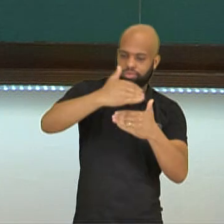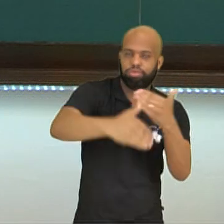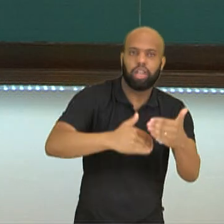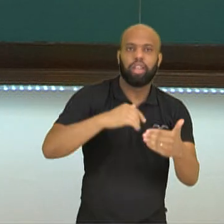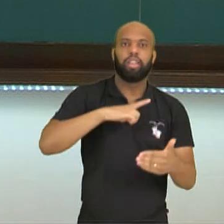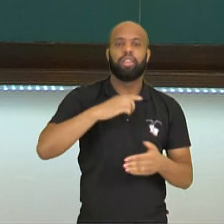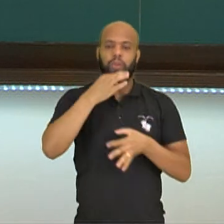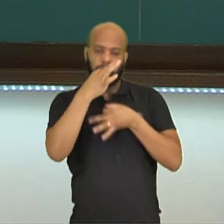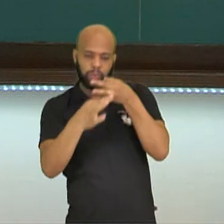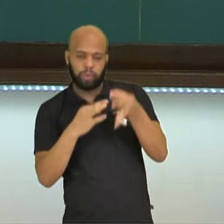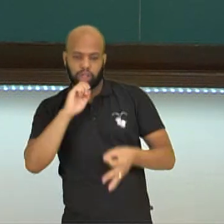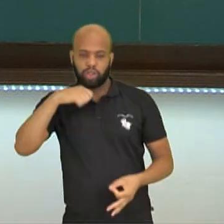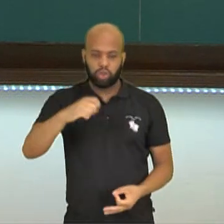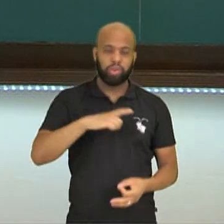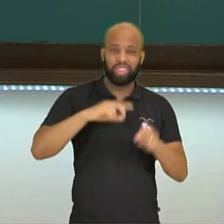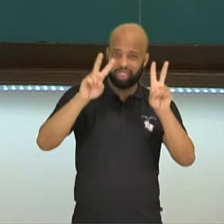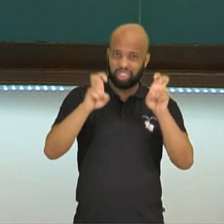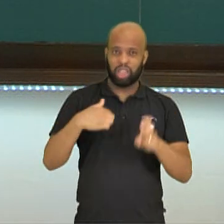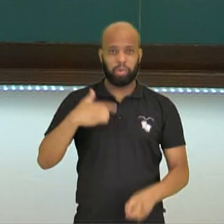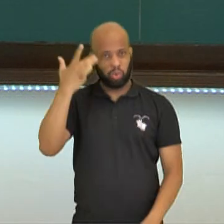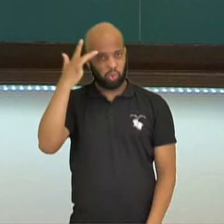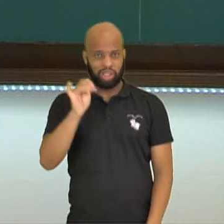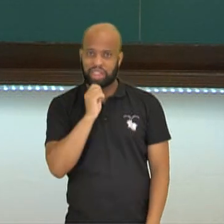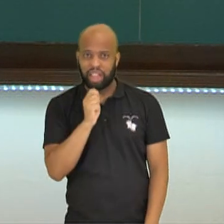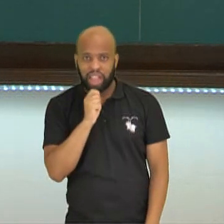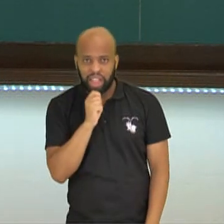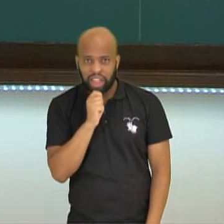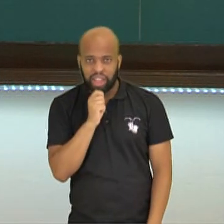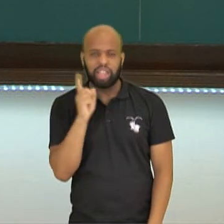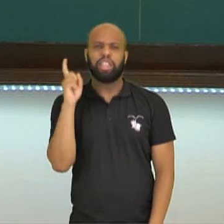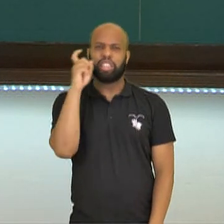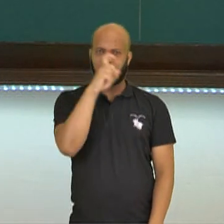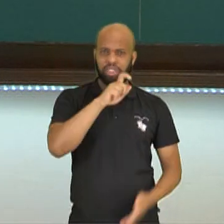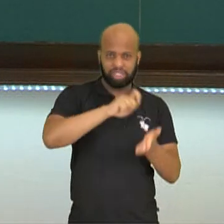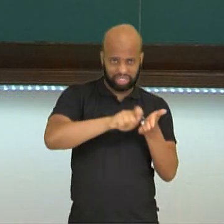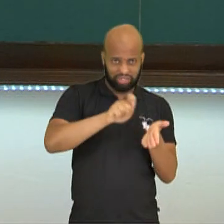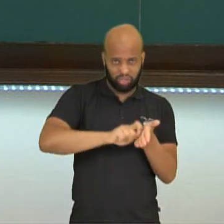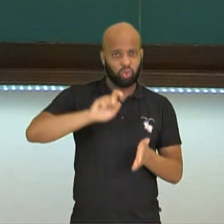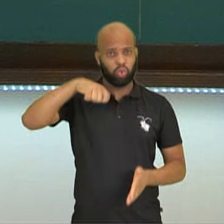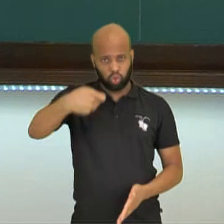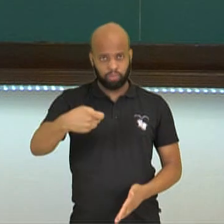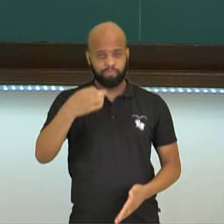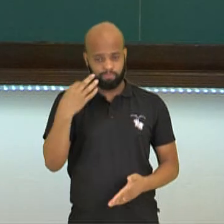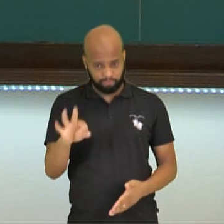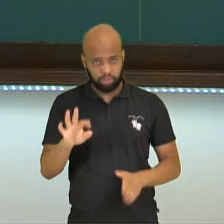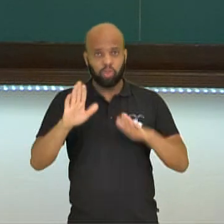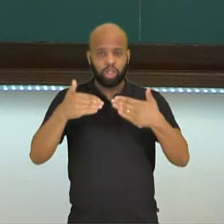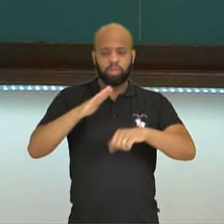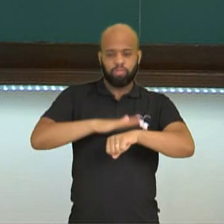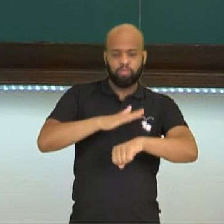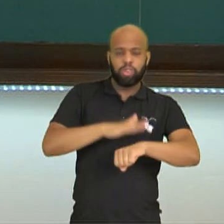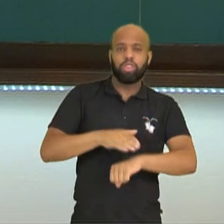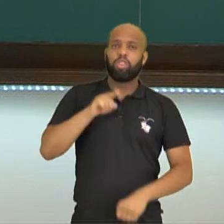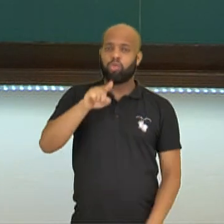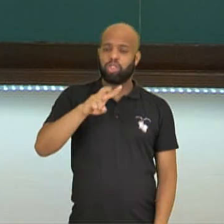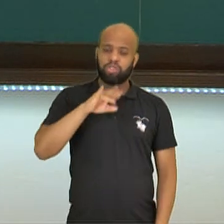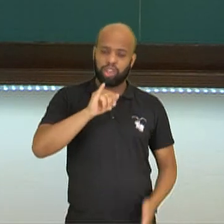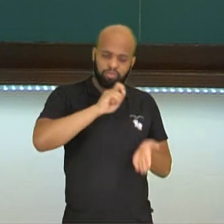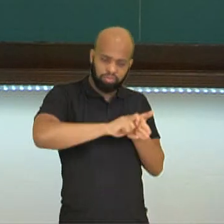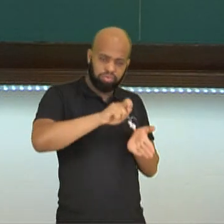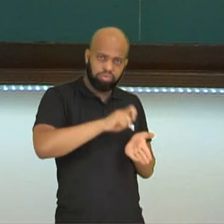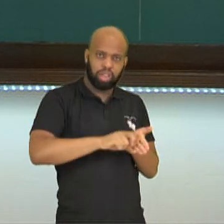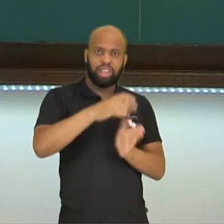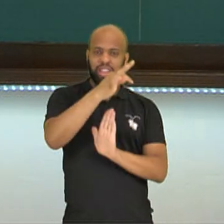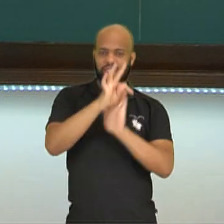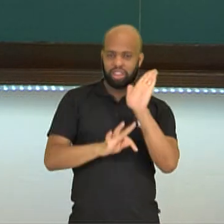desenvolver argumentos a respeito de um tema que eu não sei? Fica difícil, não é mesmo? Portanto, no momento em que você for produzir um